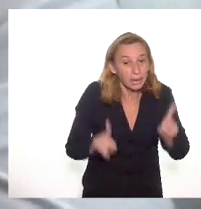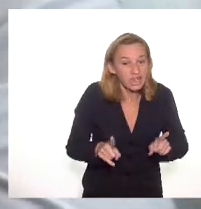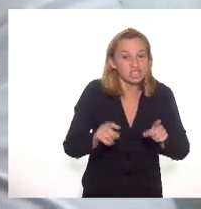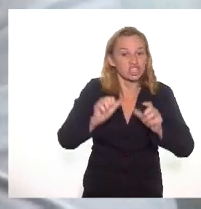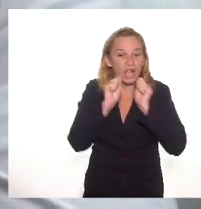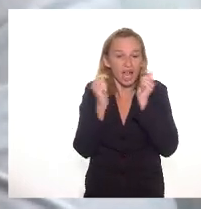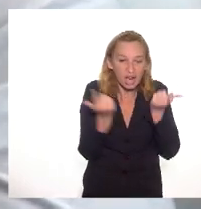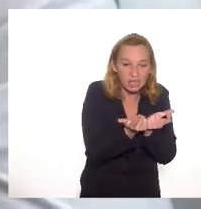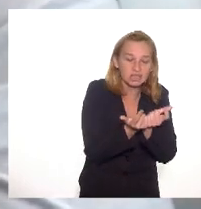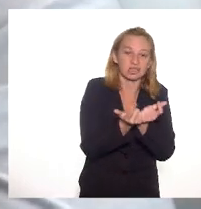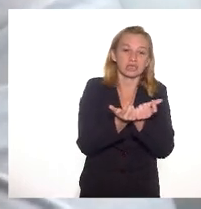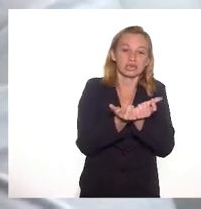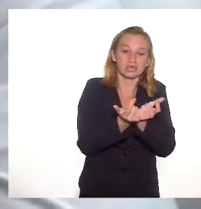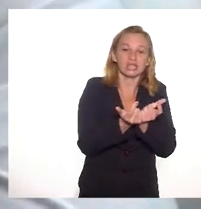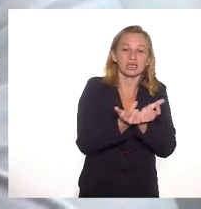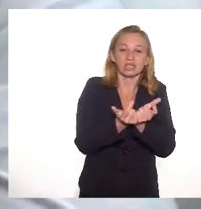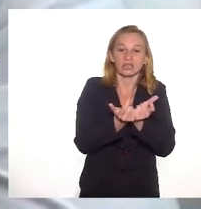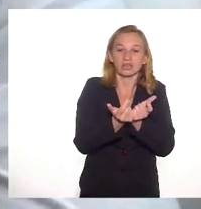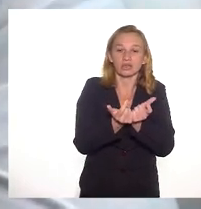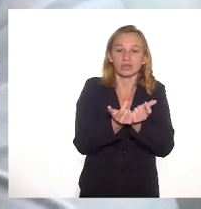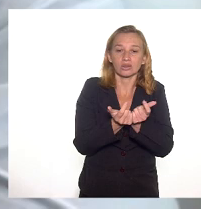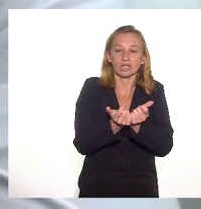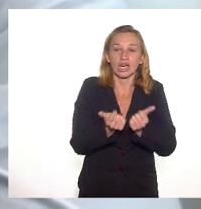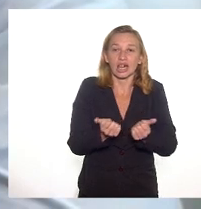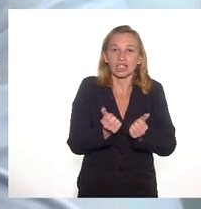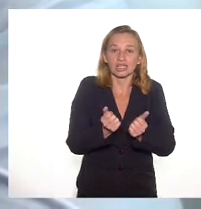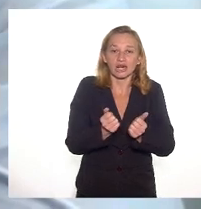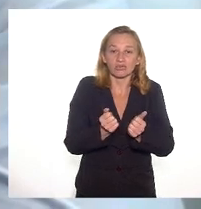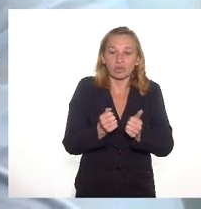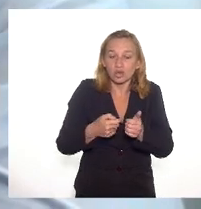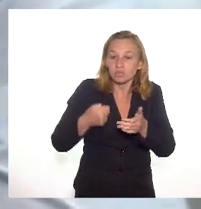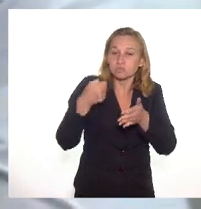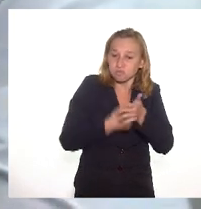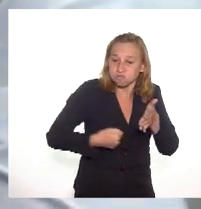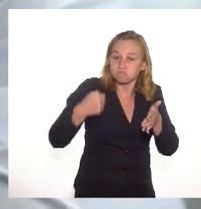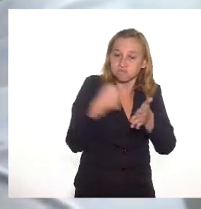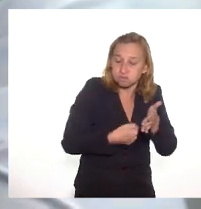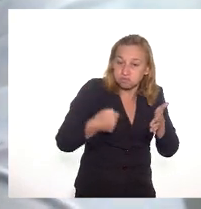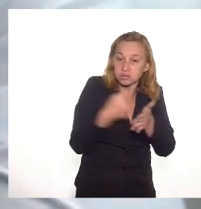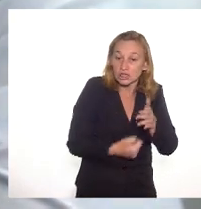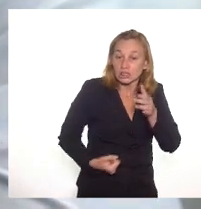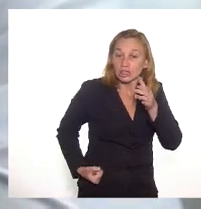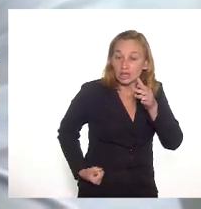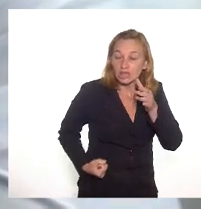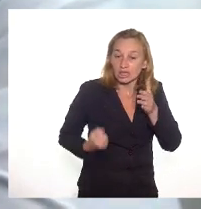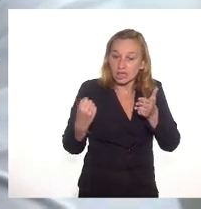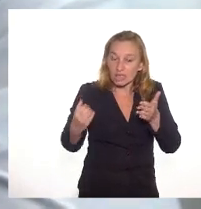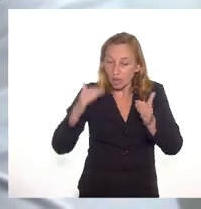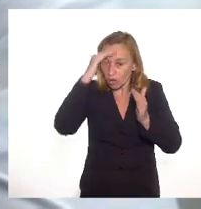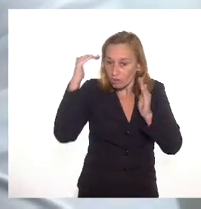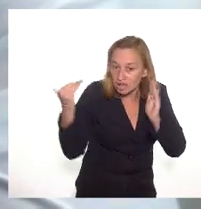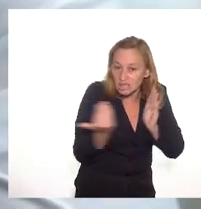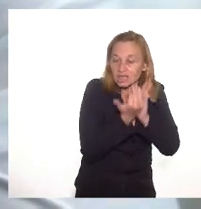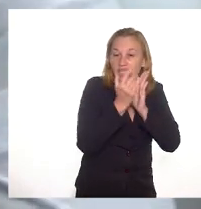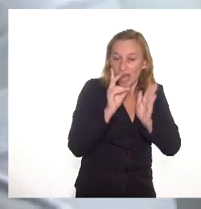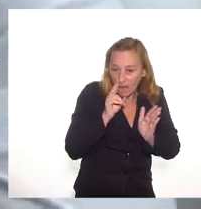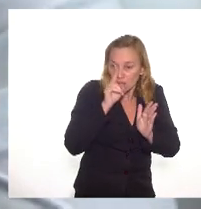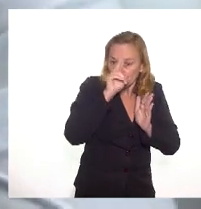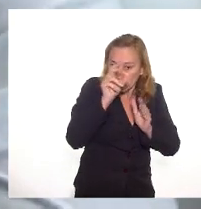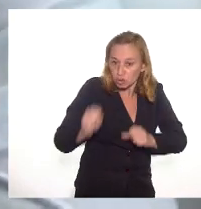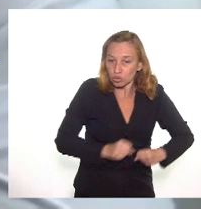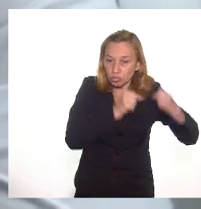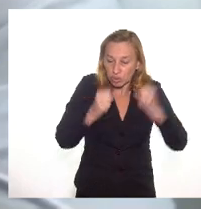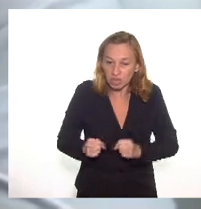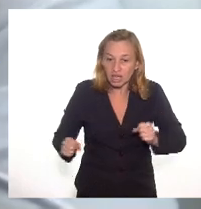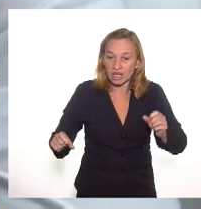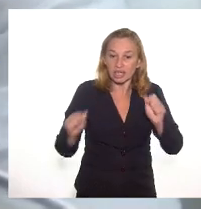Assembleia Legislativa que está numa jornada de fazer valer a força do Poder Legislativo, tão depauperado